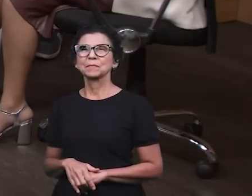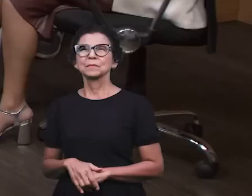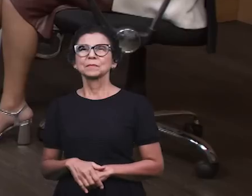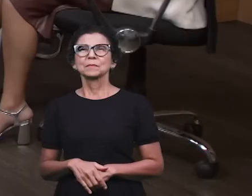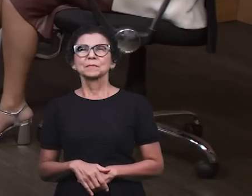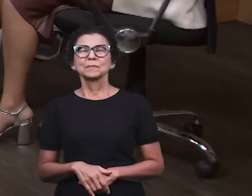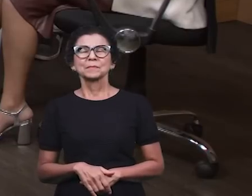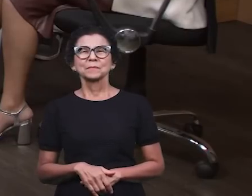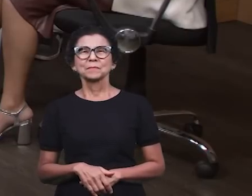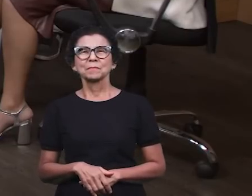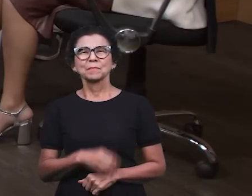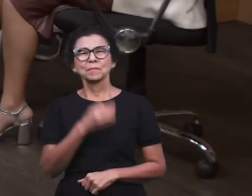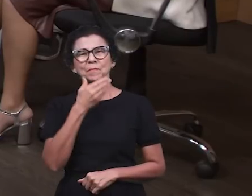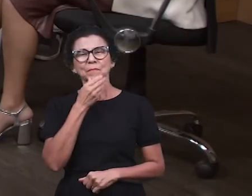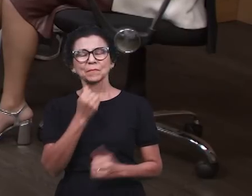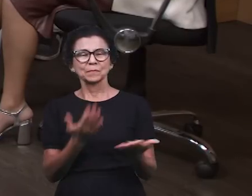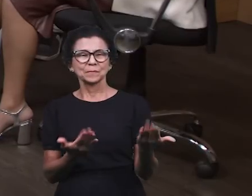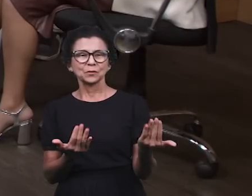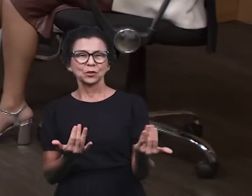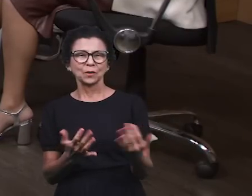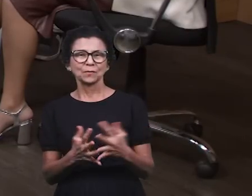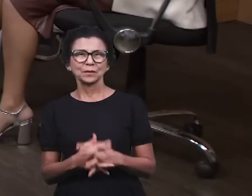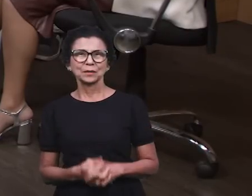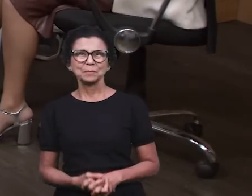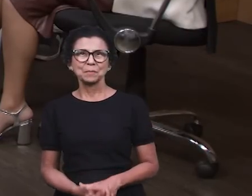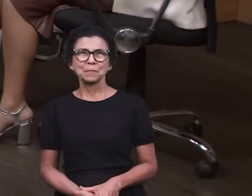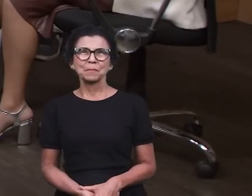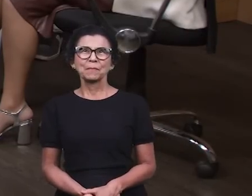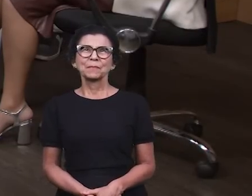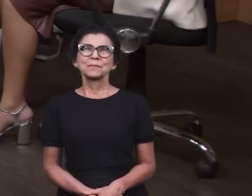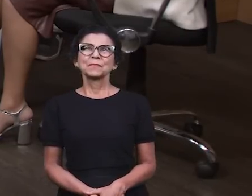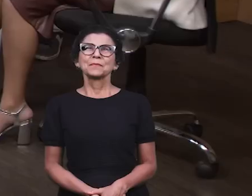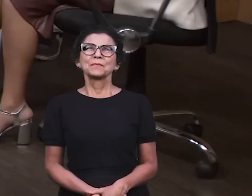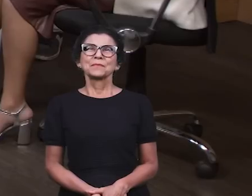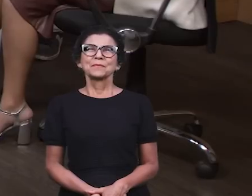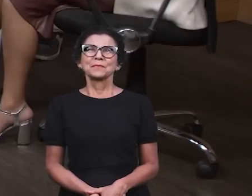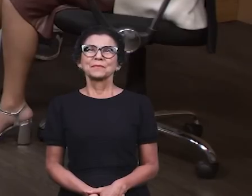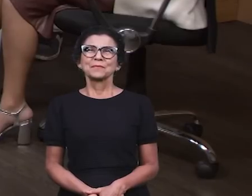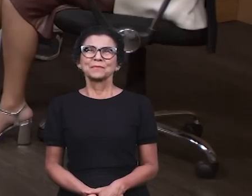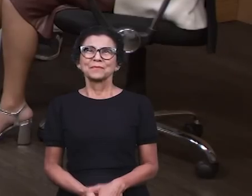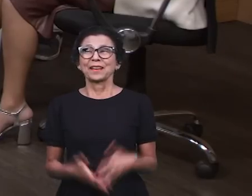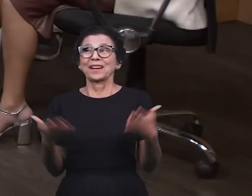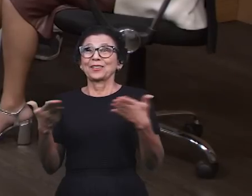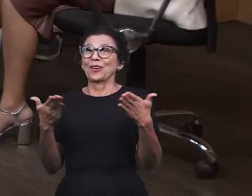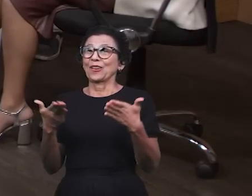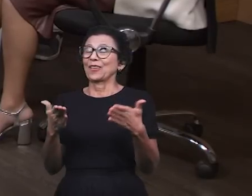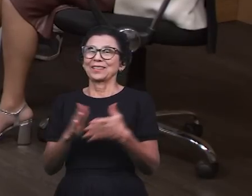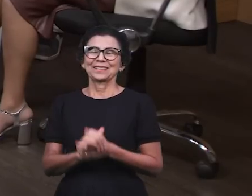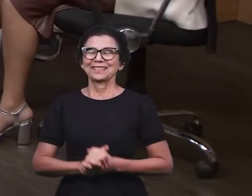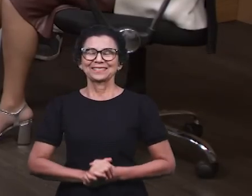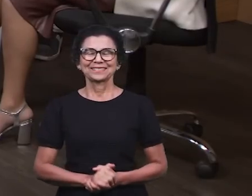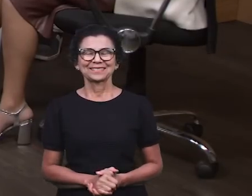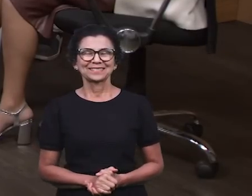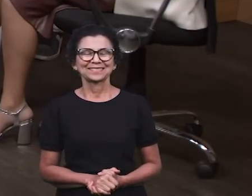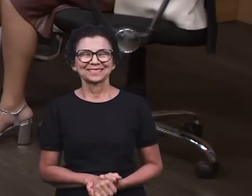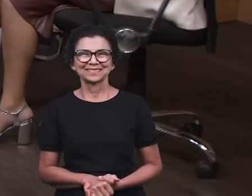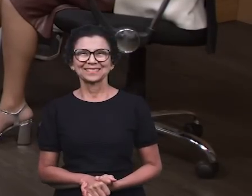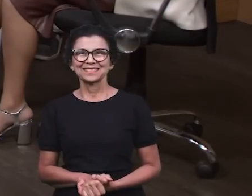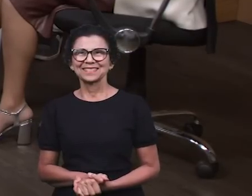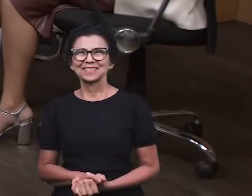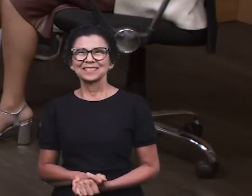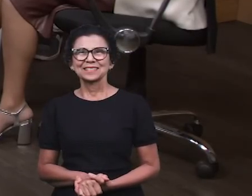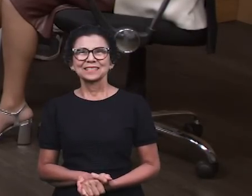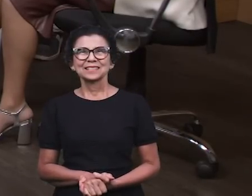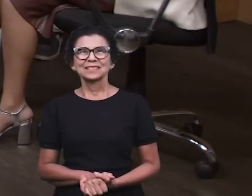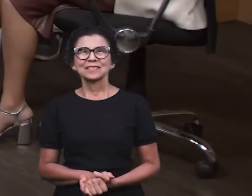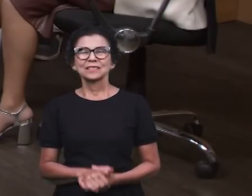temos o jovem Carlos. É o último, né? Que vai fazer a pergunta. Chegou sua hora, jovem Carlos. Fala para nós, você já